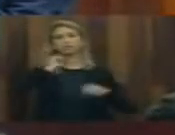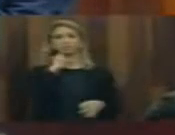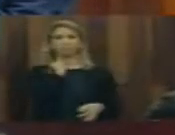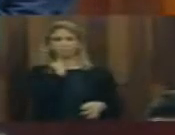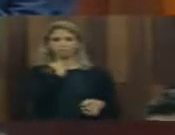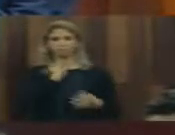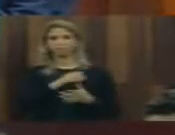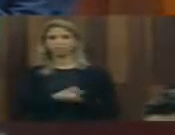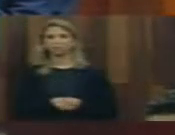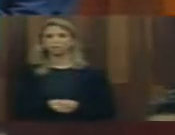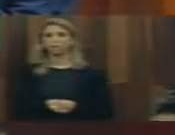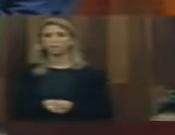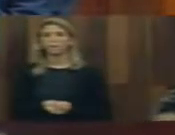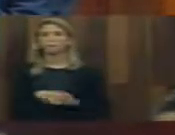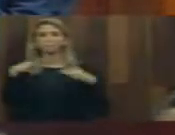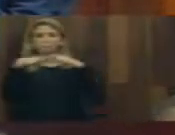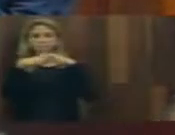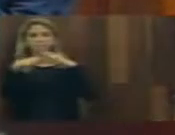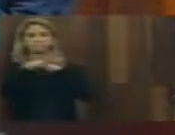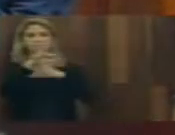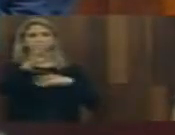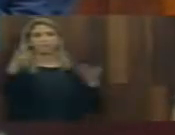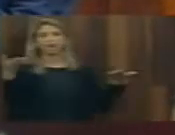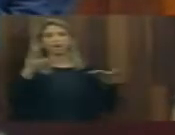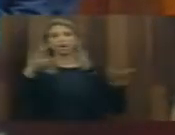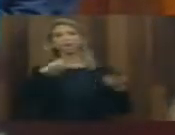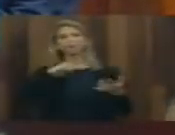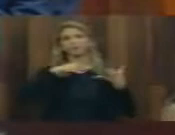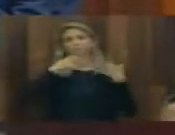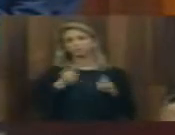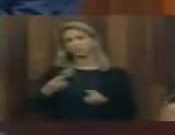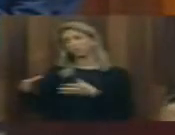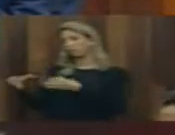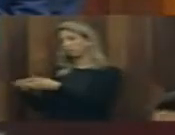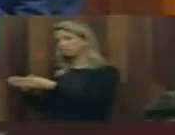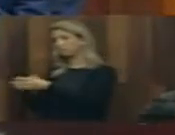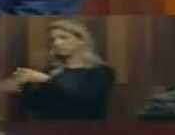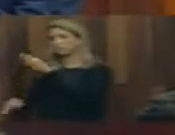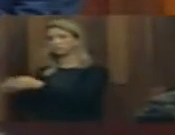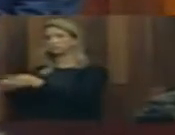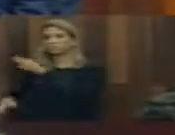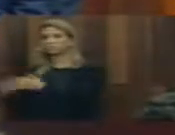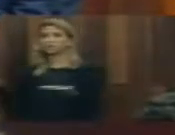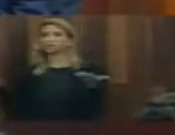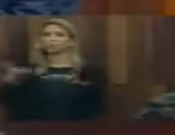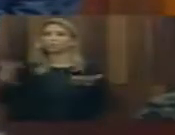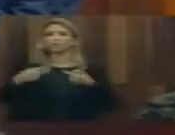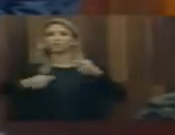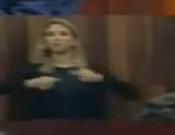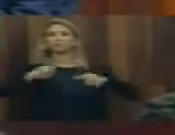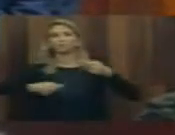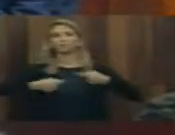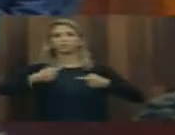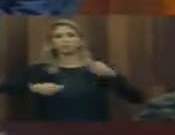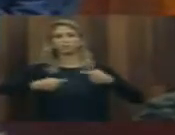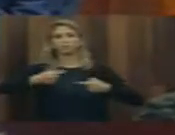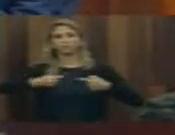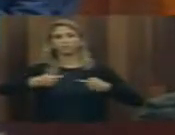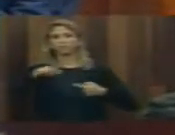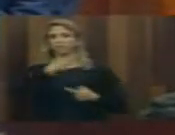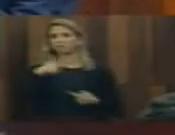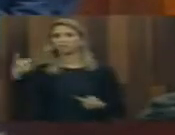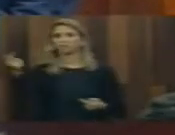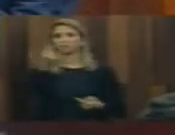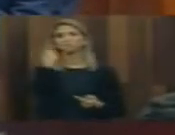legalmente estabelecidos no município de Cabo Frio. Eu já tenho um parecer favorável da CCJ. Em discussão, parecer. Não havendo quem queira discutir,